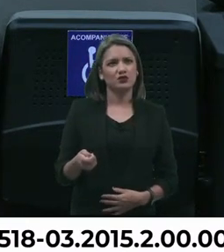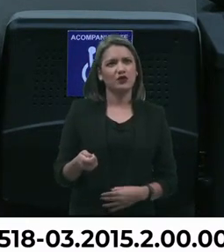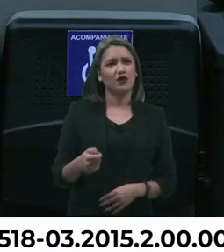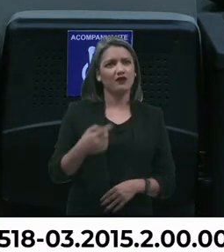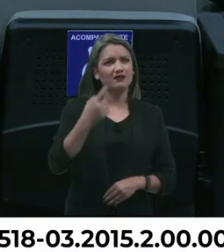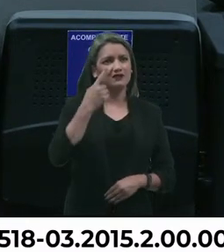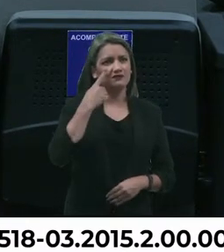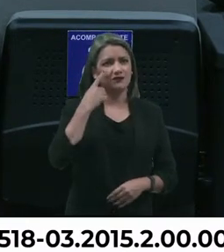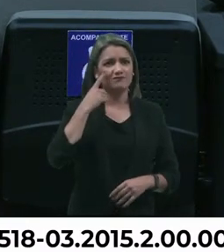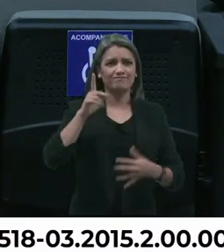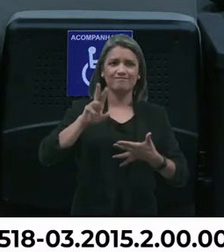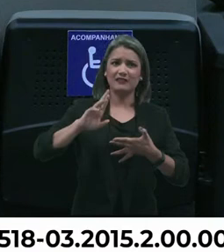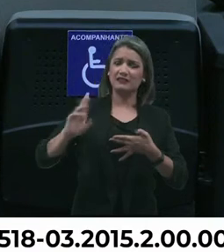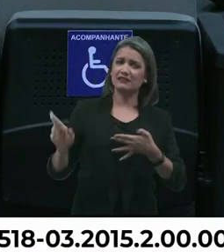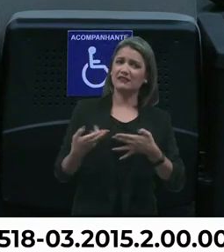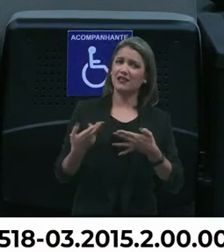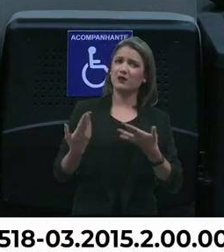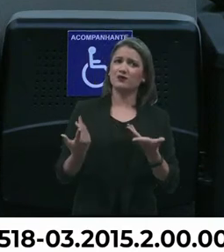de apelação.